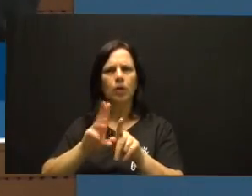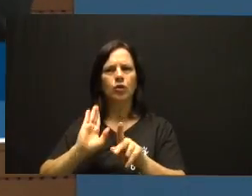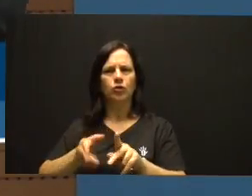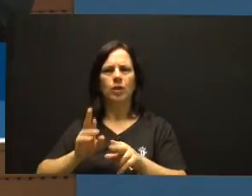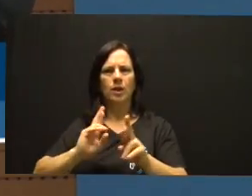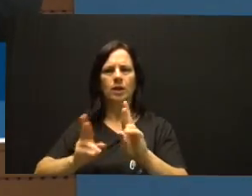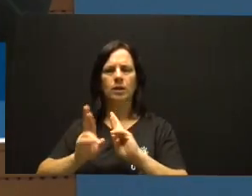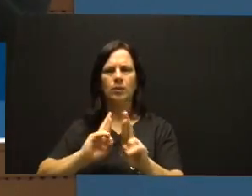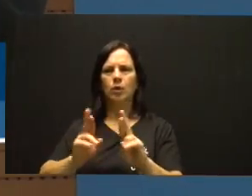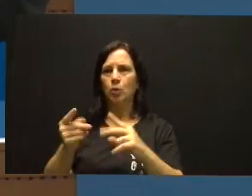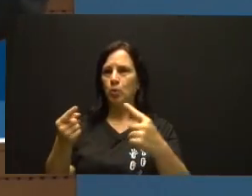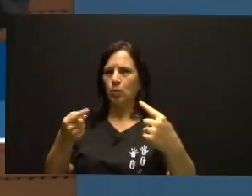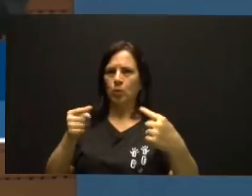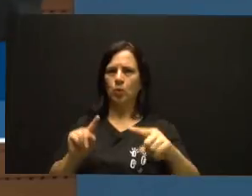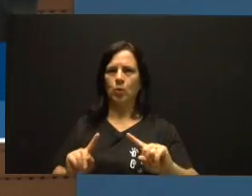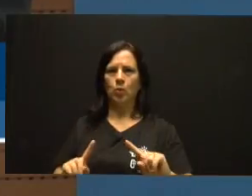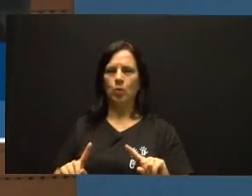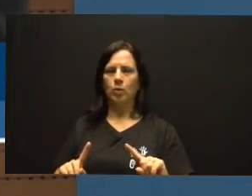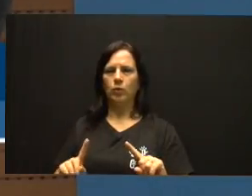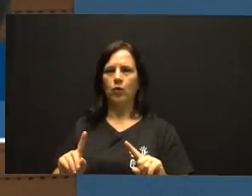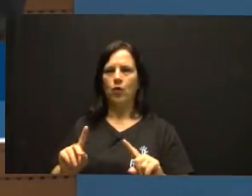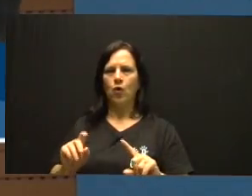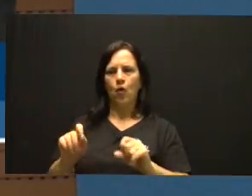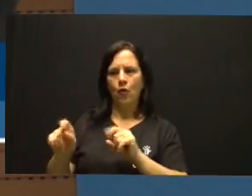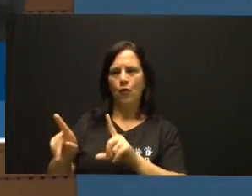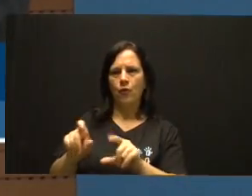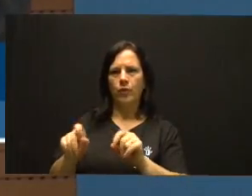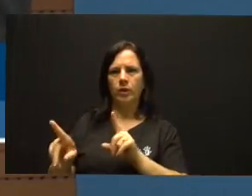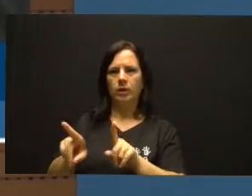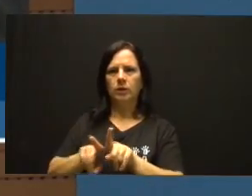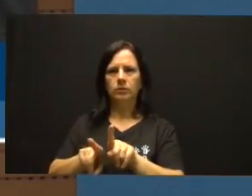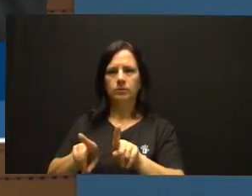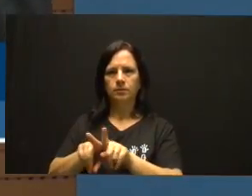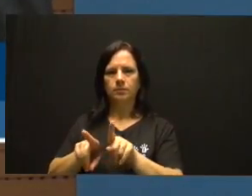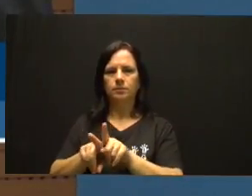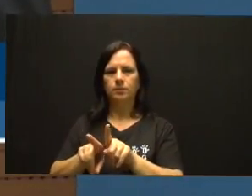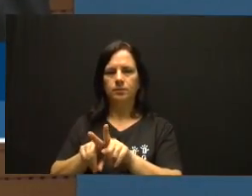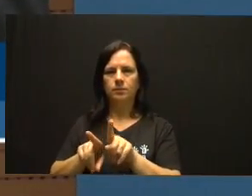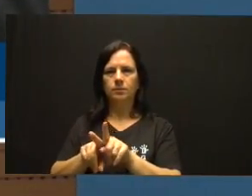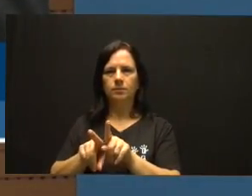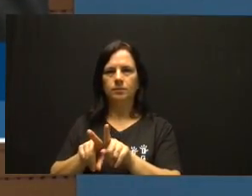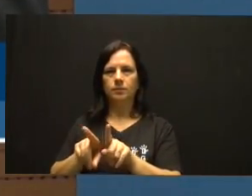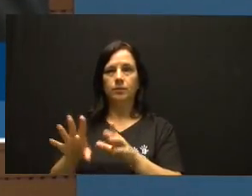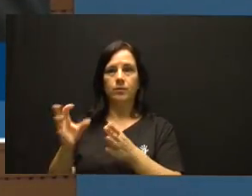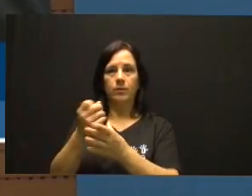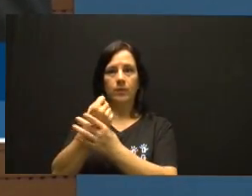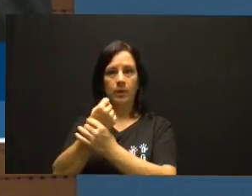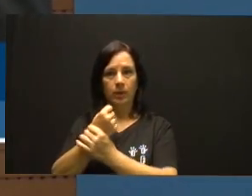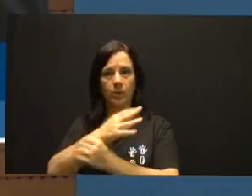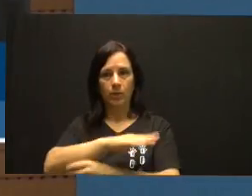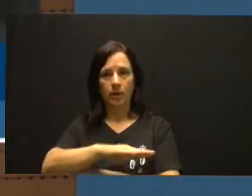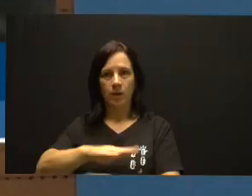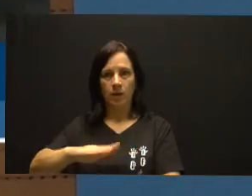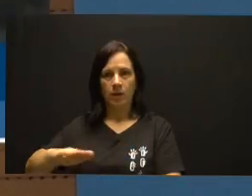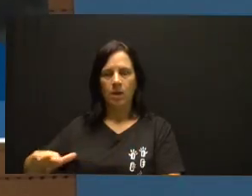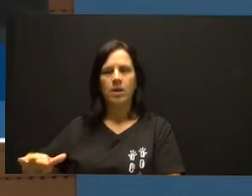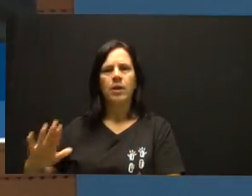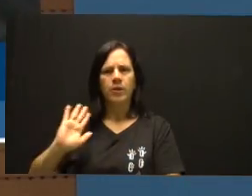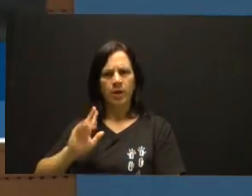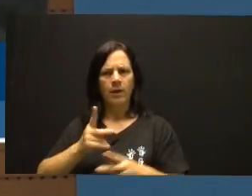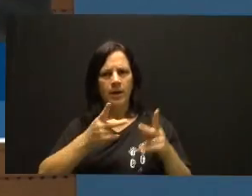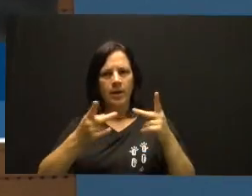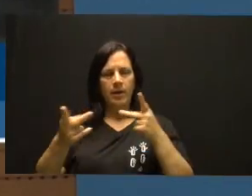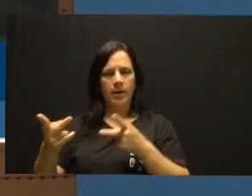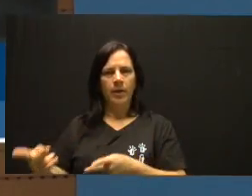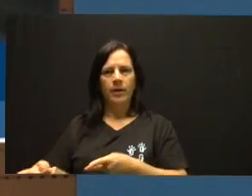não eram contra, na verdade, para ofender ninguém, na verdade, era para resguardar a segurança daquelas crianças. Nós fizemos visitas